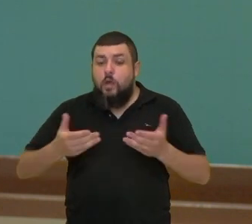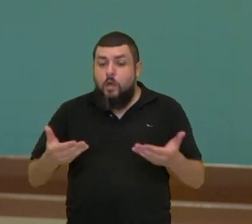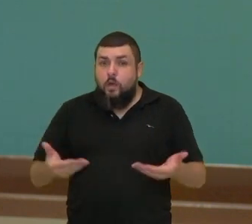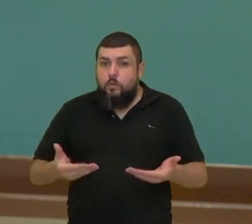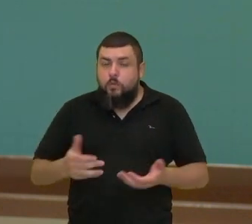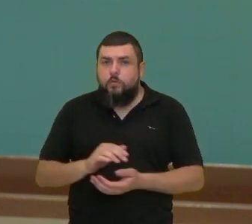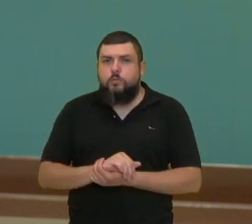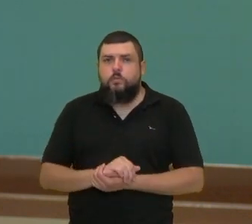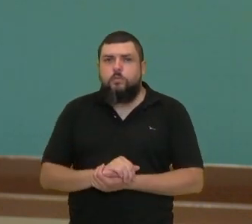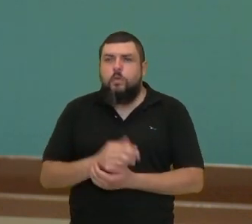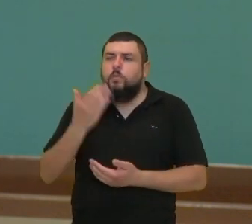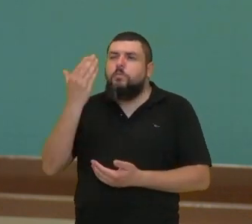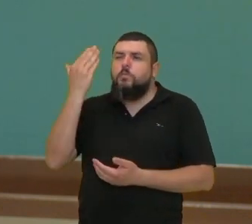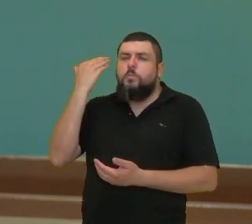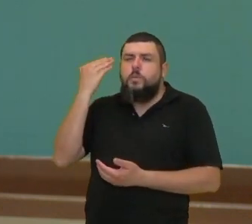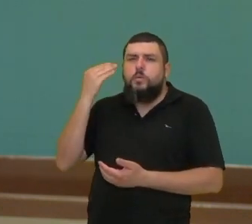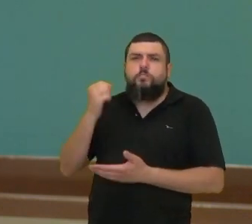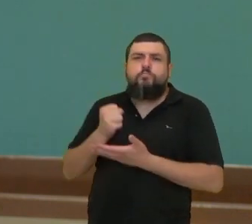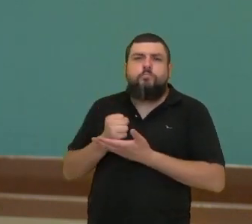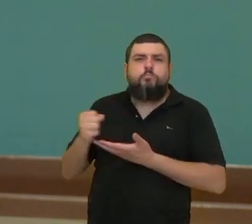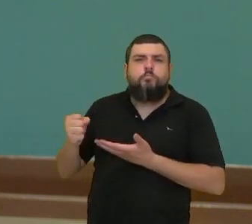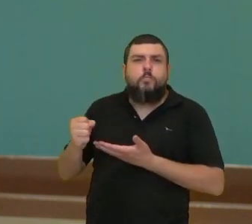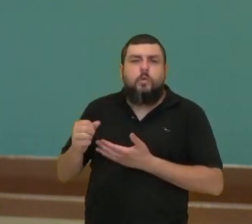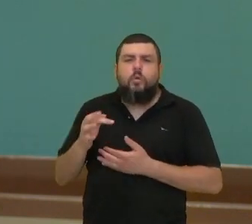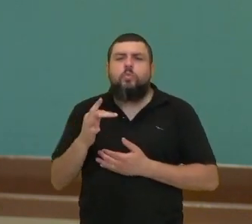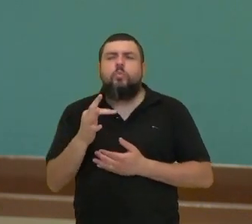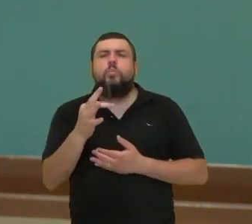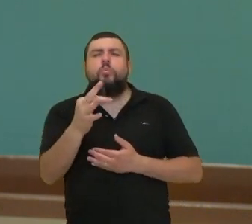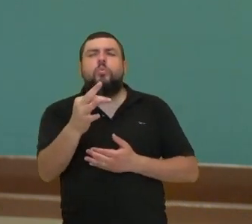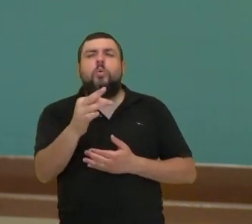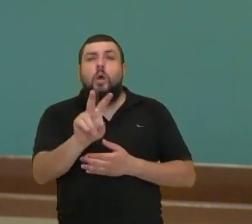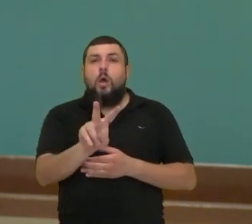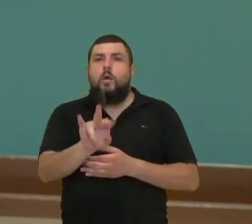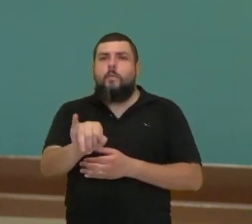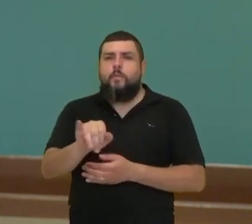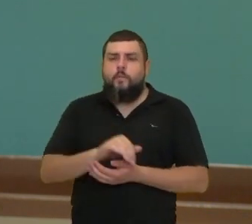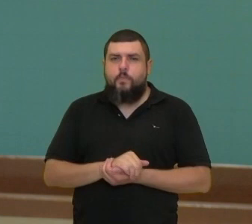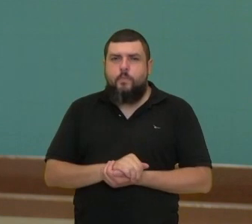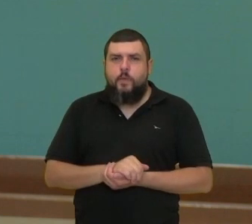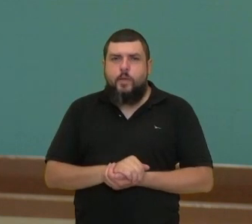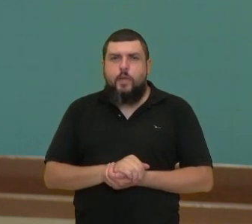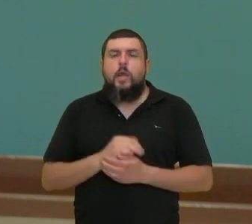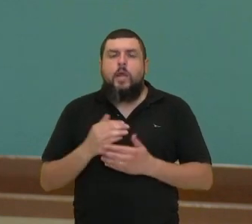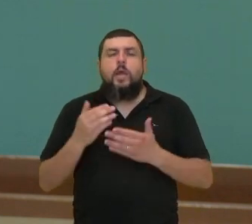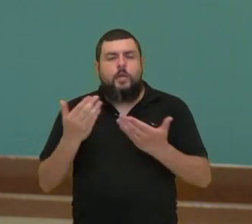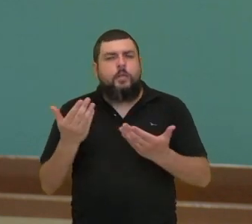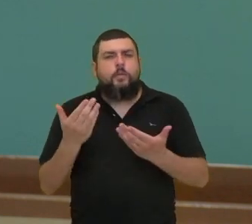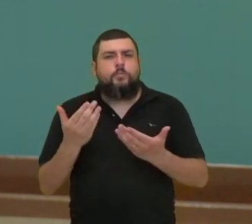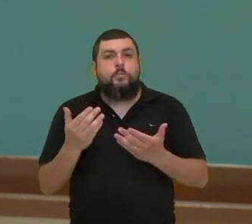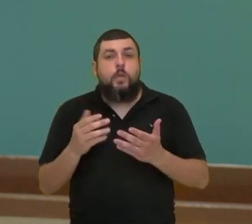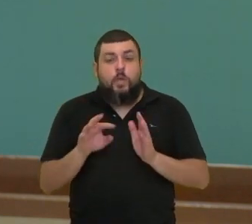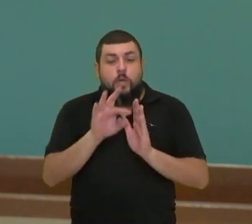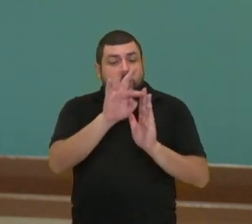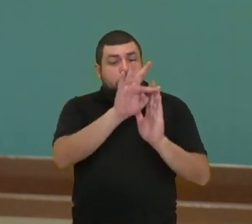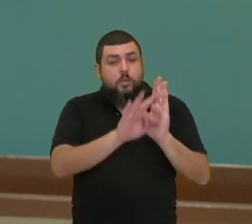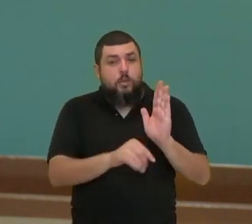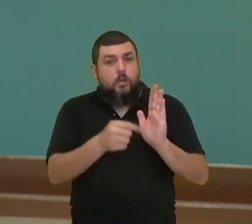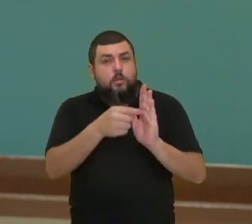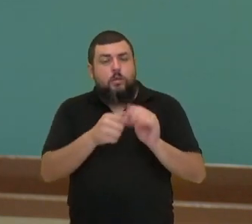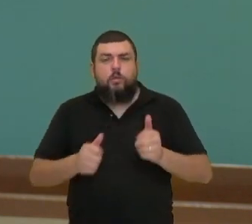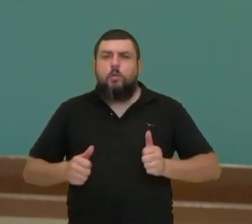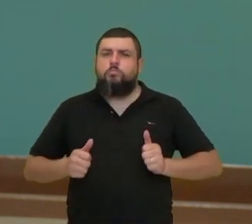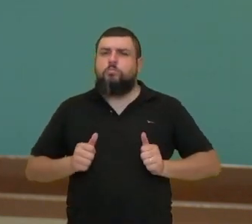aconteceu, e futuro, que vai acontecer. Então, esse texto ele é impessoal, ou seja, ele não tem opinião e ele